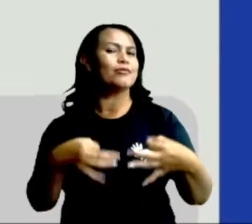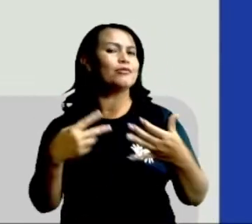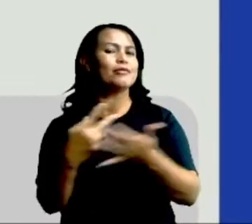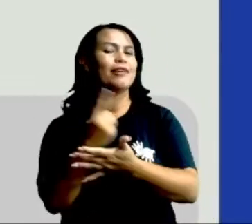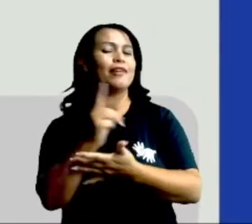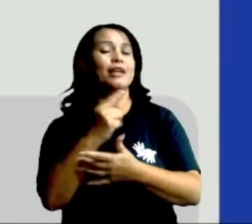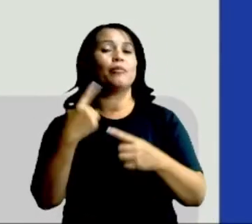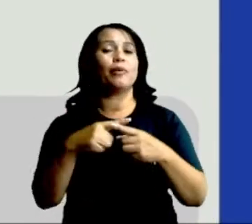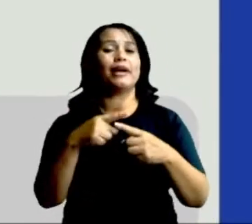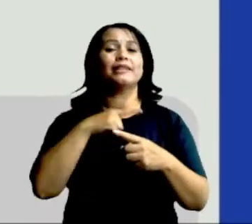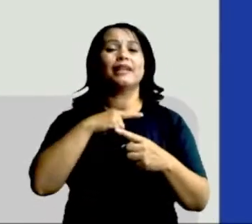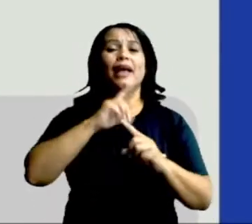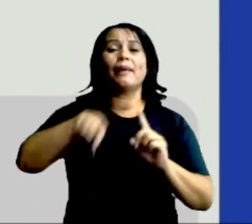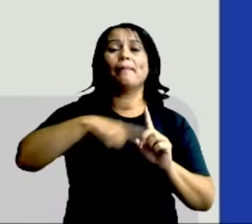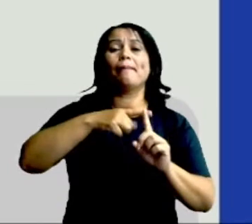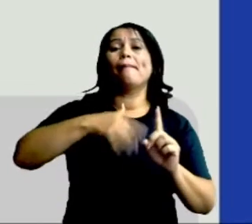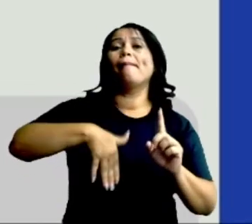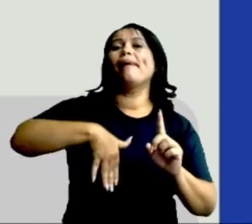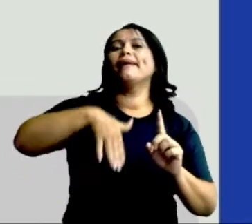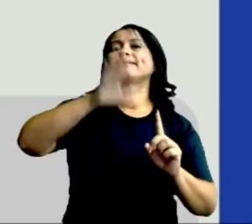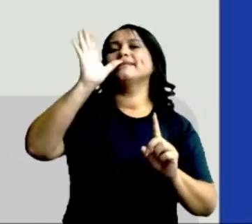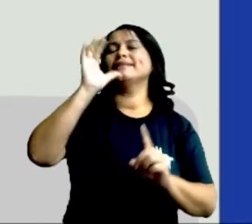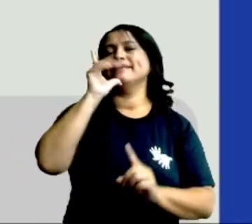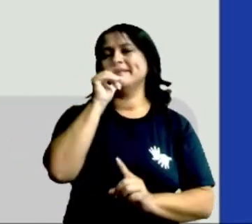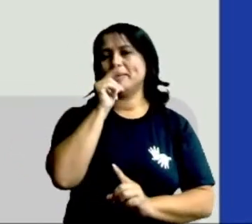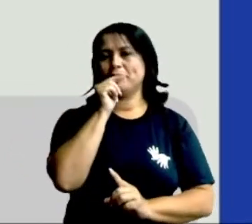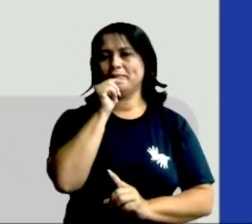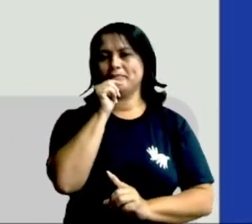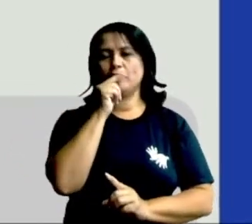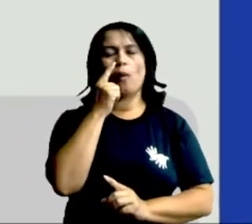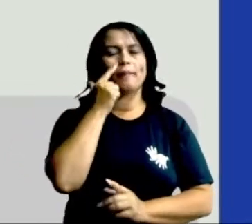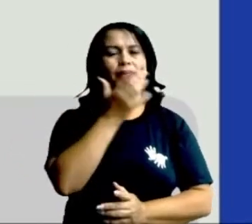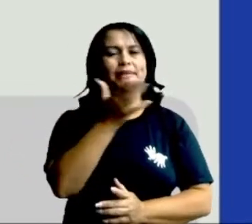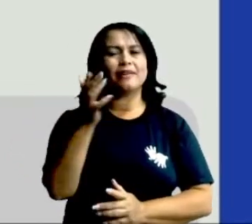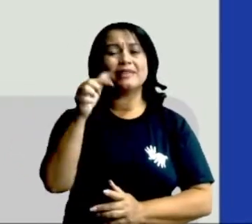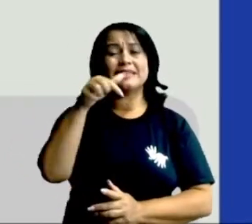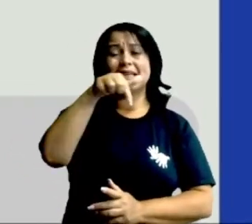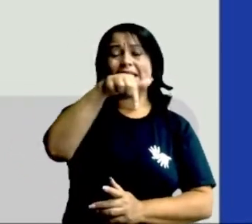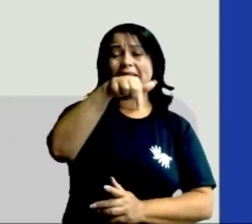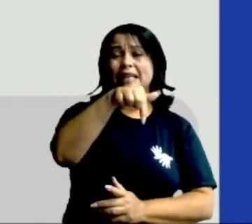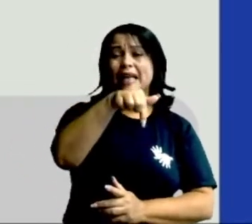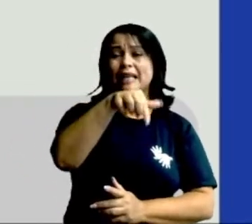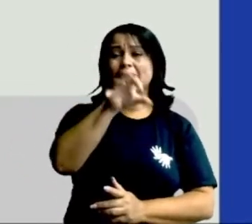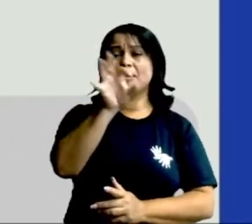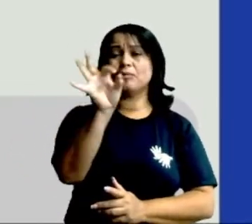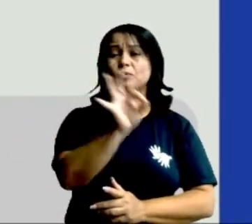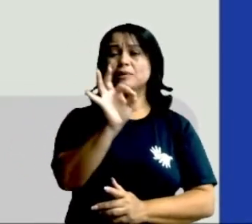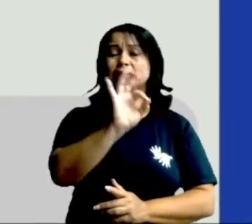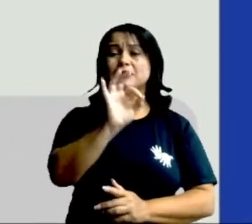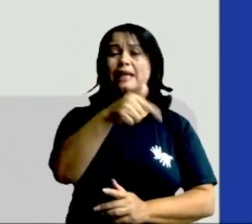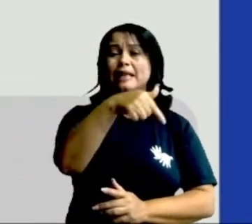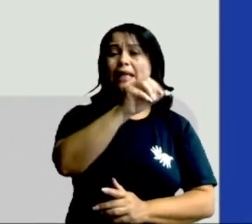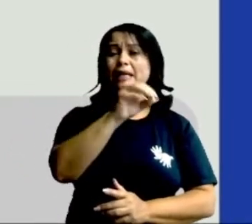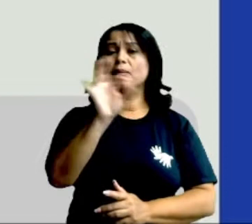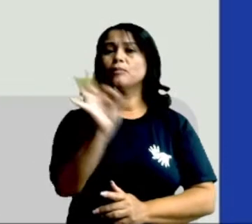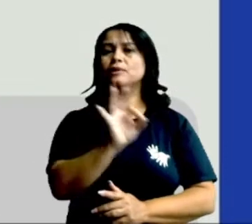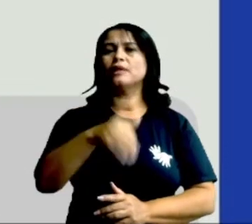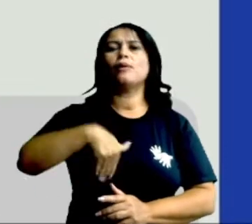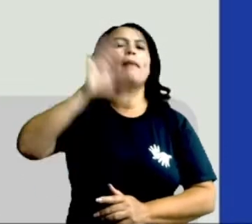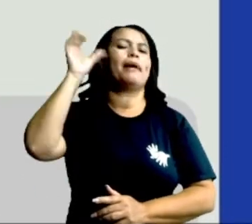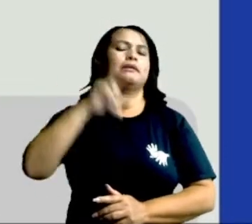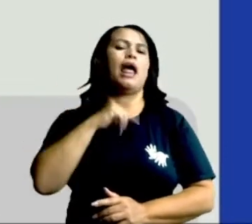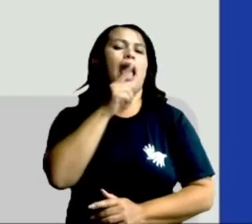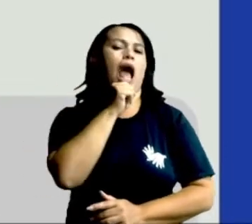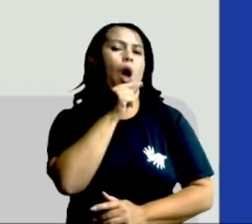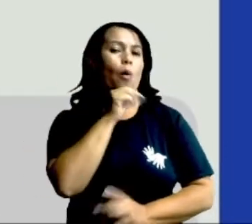porque boa parte do nosso planeta é formado por água. Observem, mais de 70% da superfície do planeta é formado